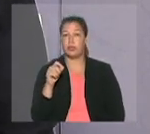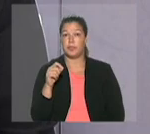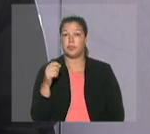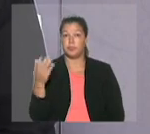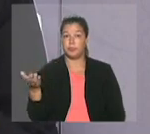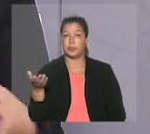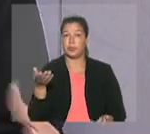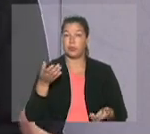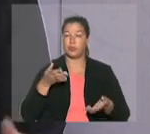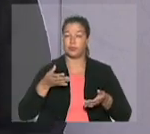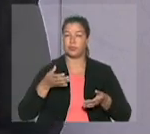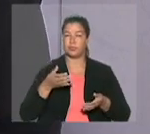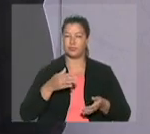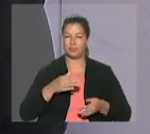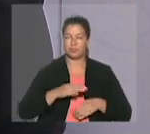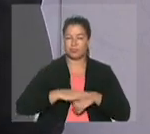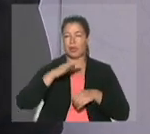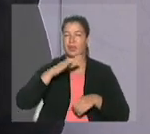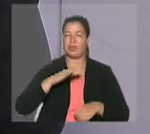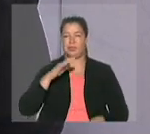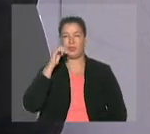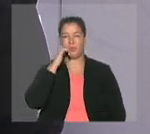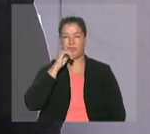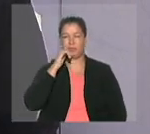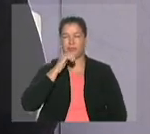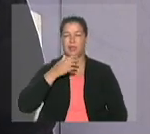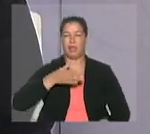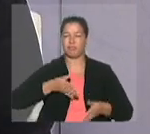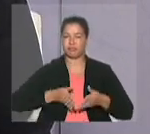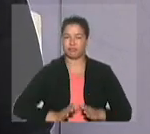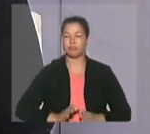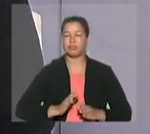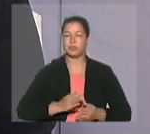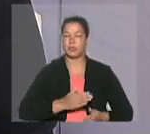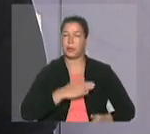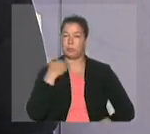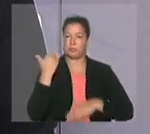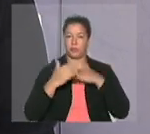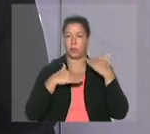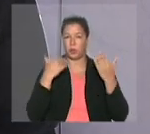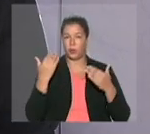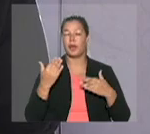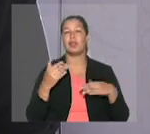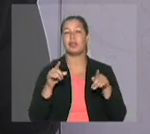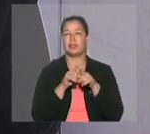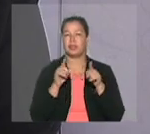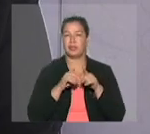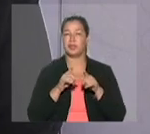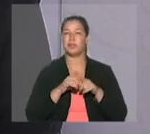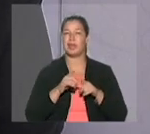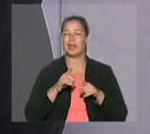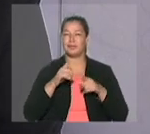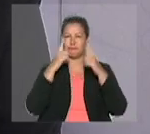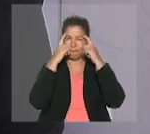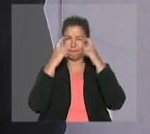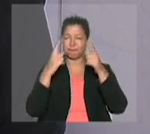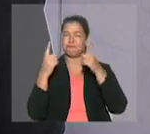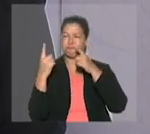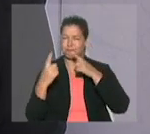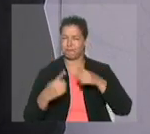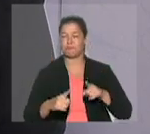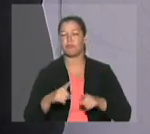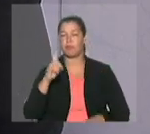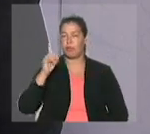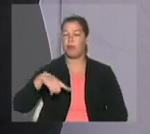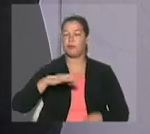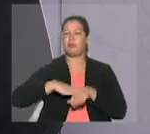população do estado e até do Brasil são maiores entre as mulheres negras. A violência obstétrica também é mais